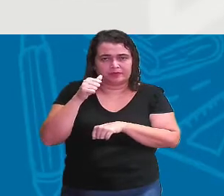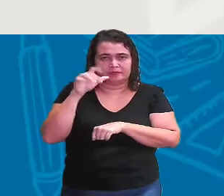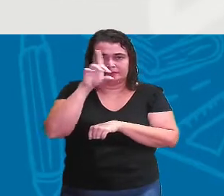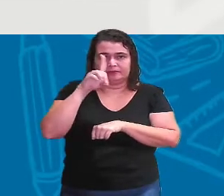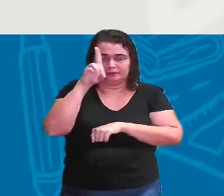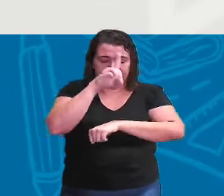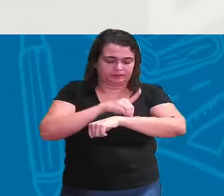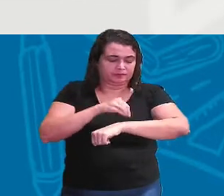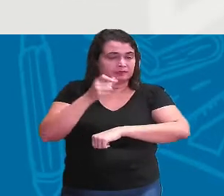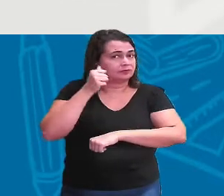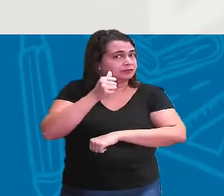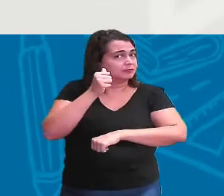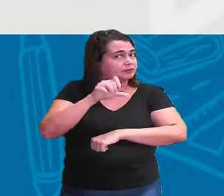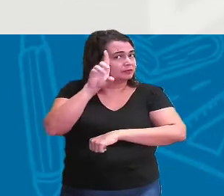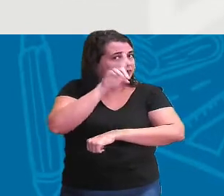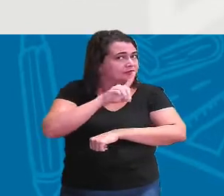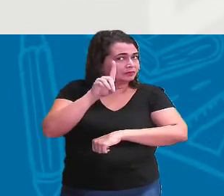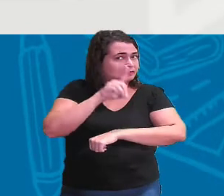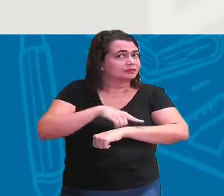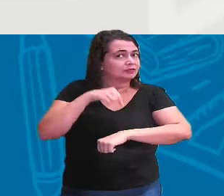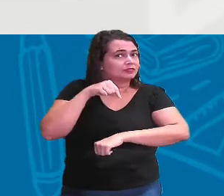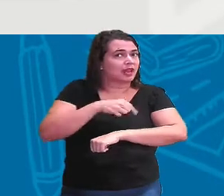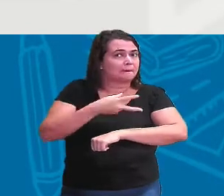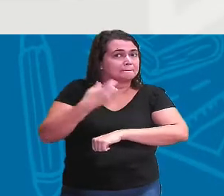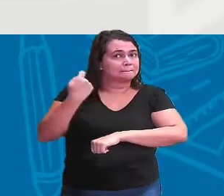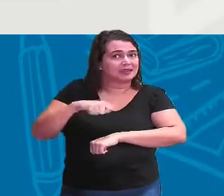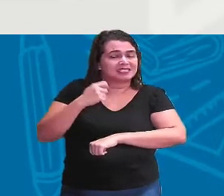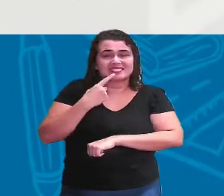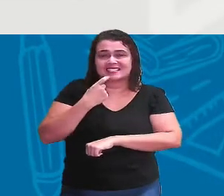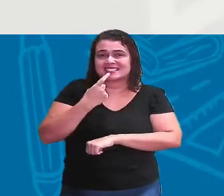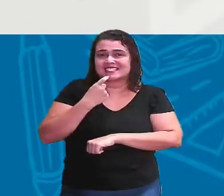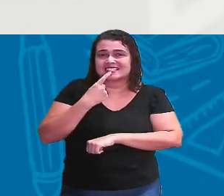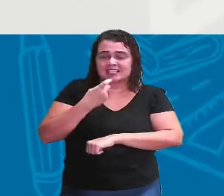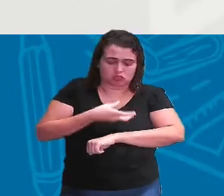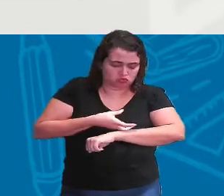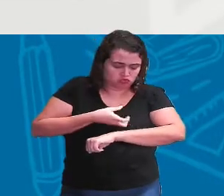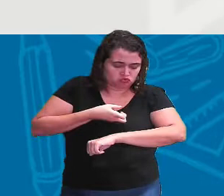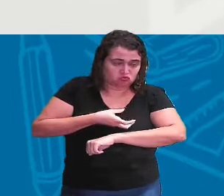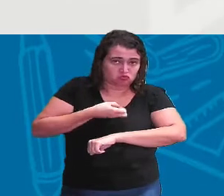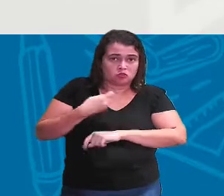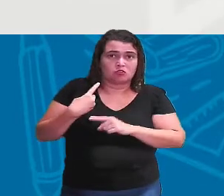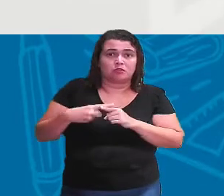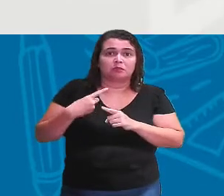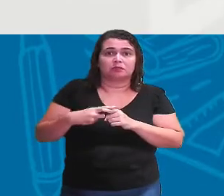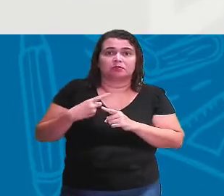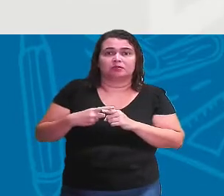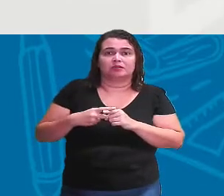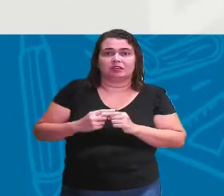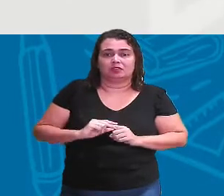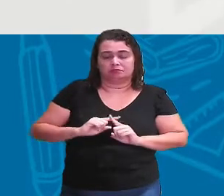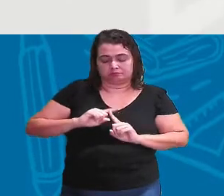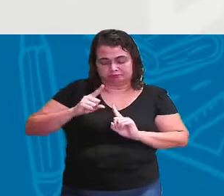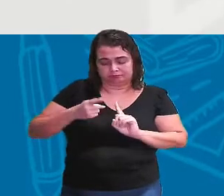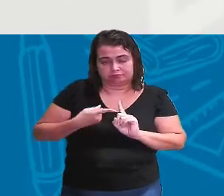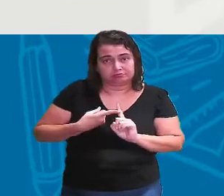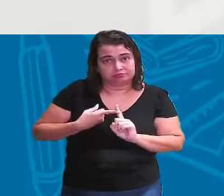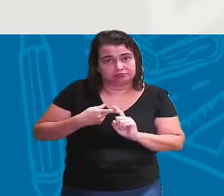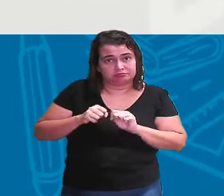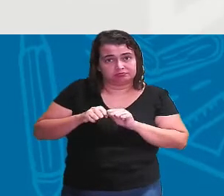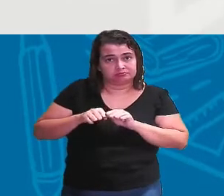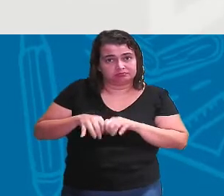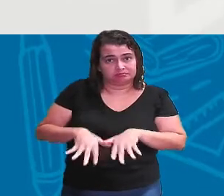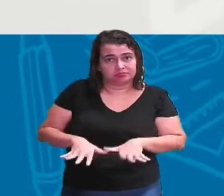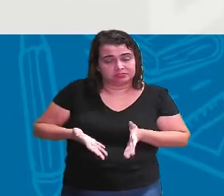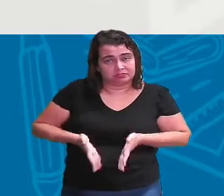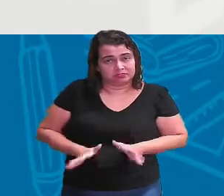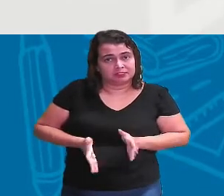de substâncias nutricionais que estão no sangue, principalmente o ferro, para poder ter a possibilidade de que a sua prole,